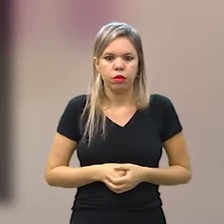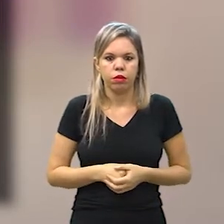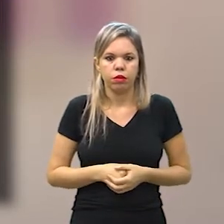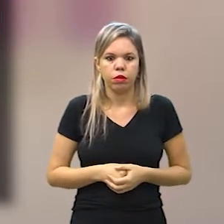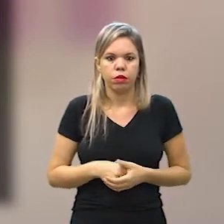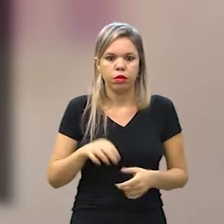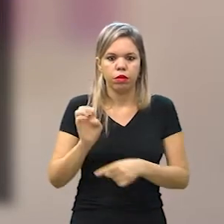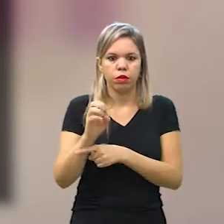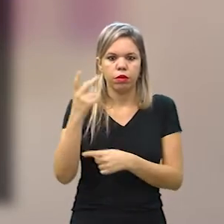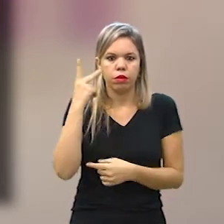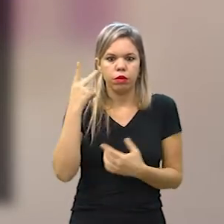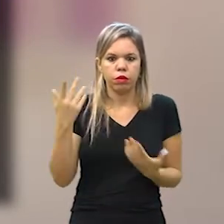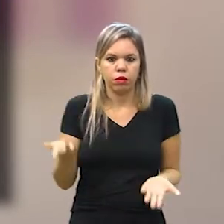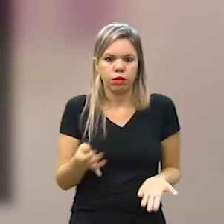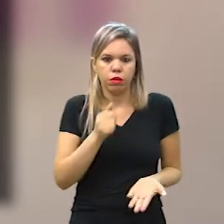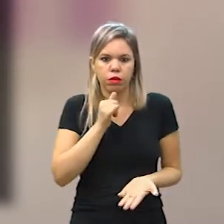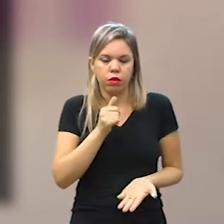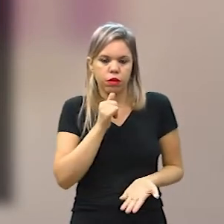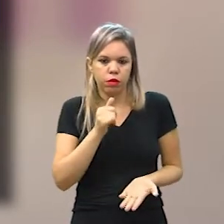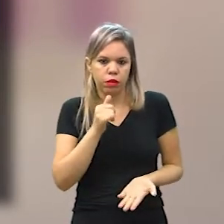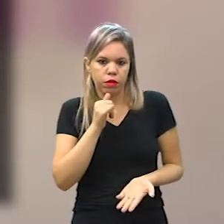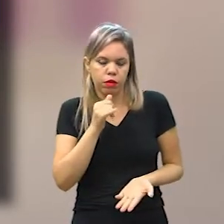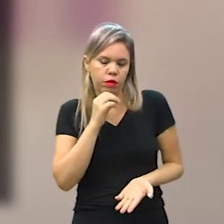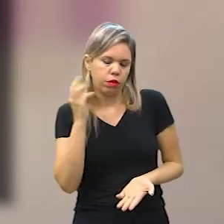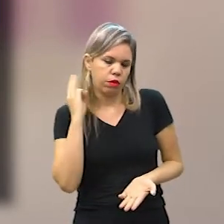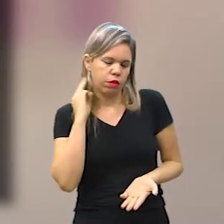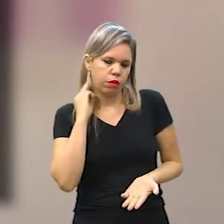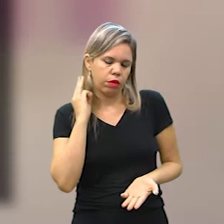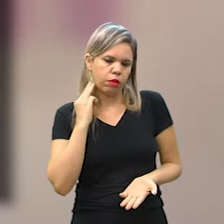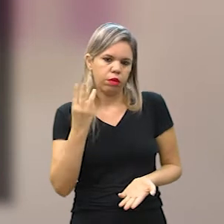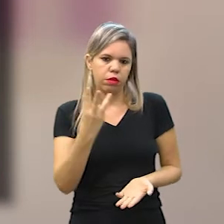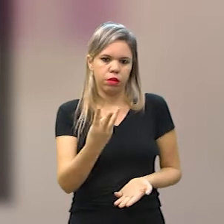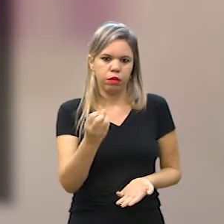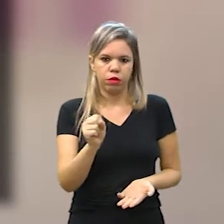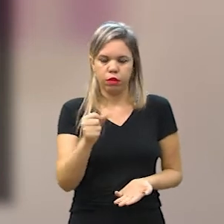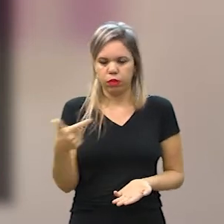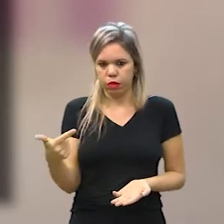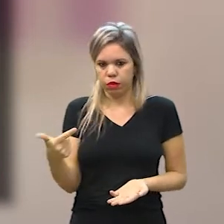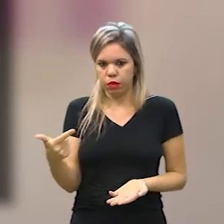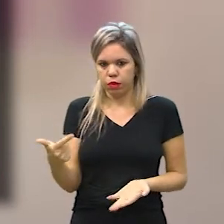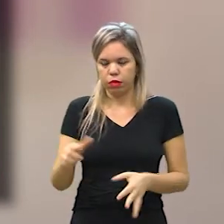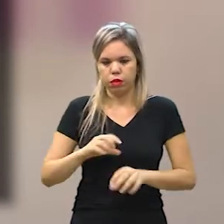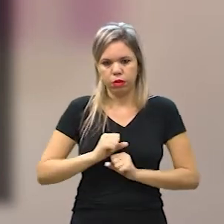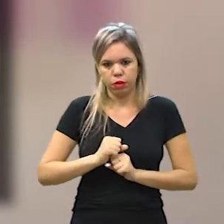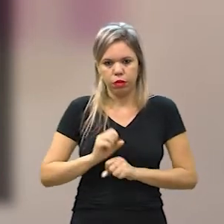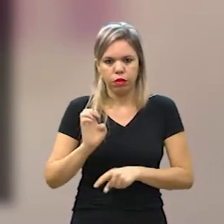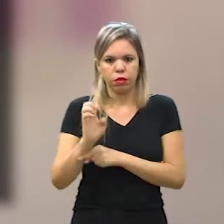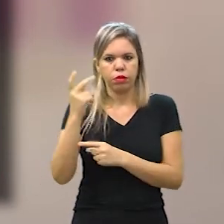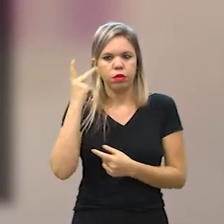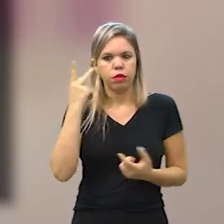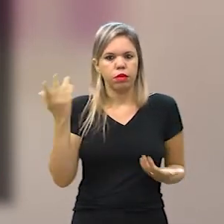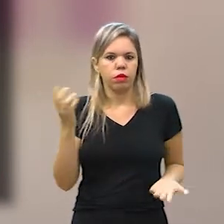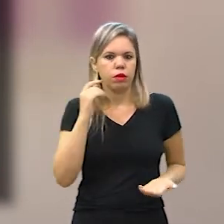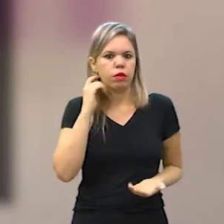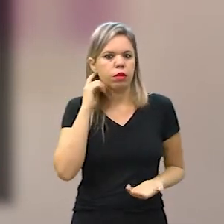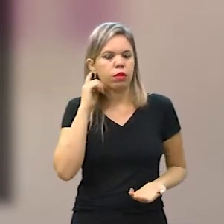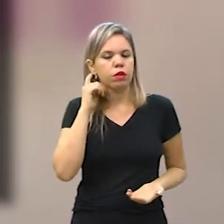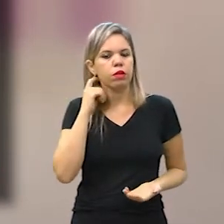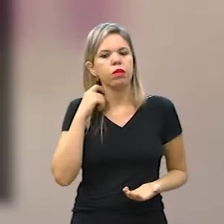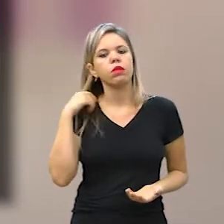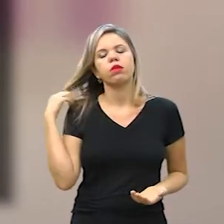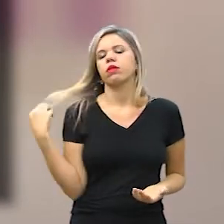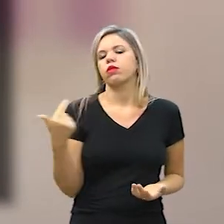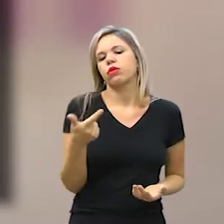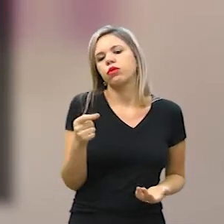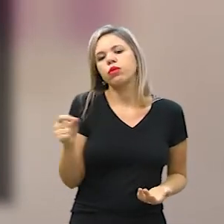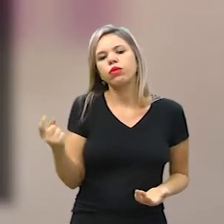né, no estado de São Paulo, por exemplo, de meningite meningocócica, 382 casos no estado de São Paulo. E